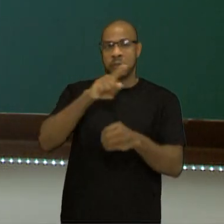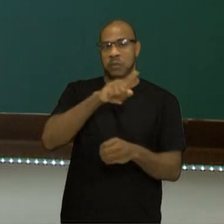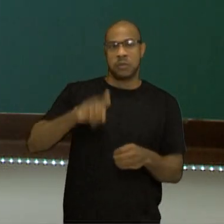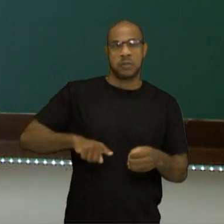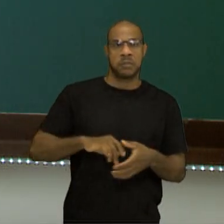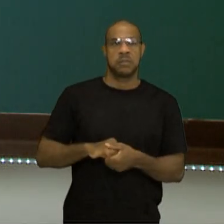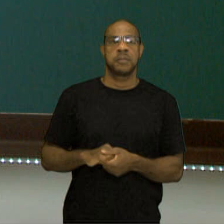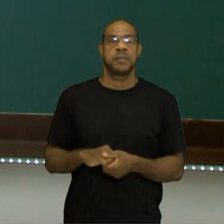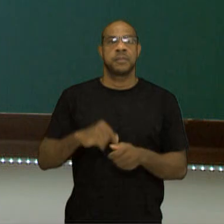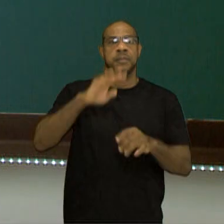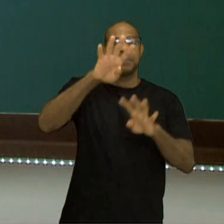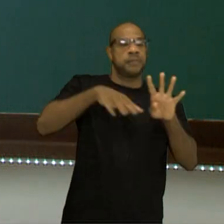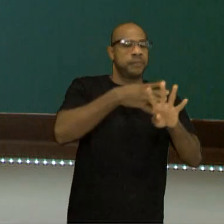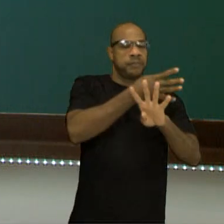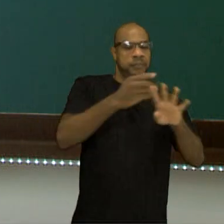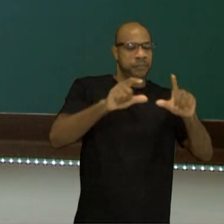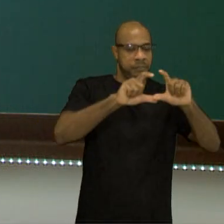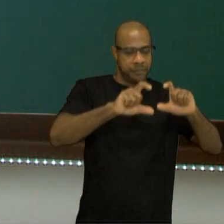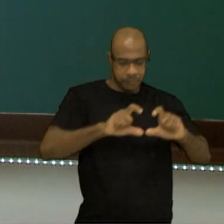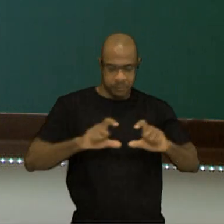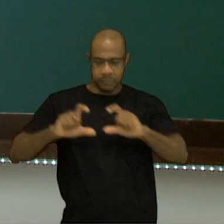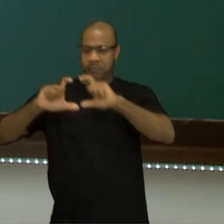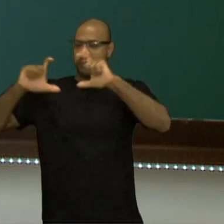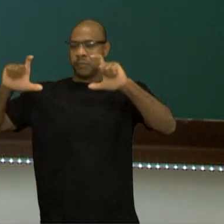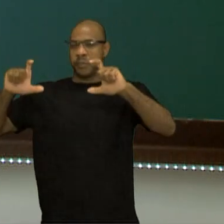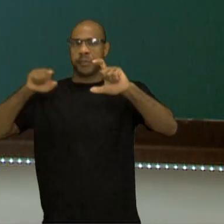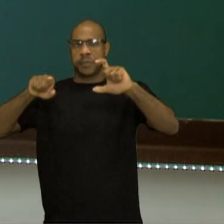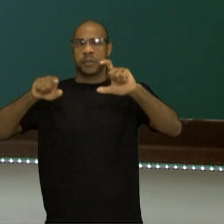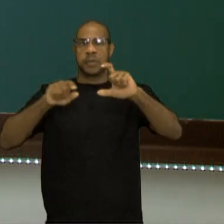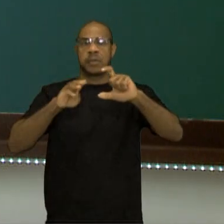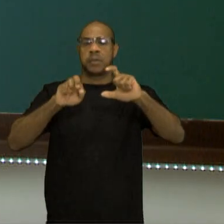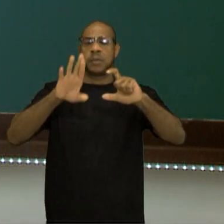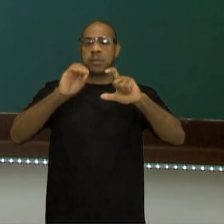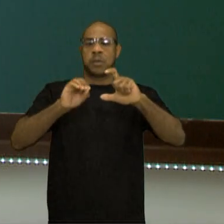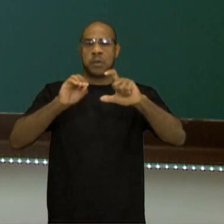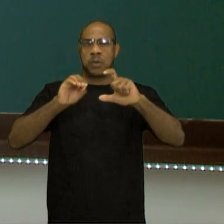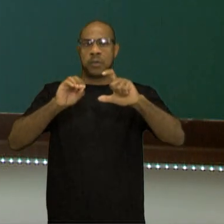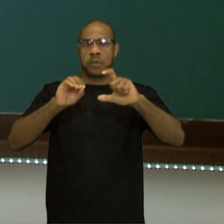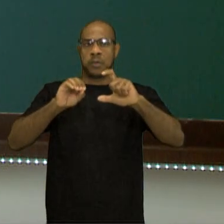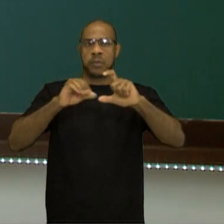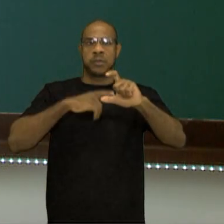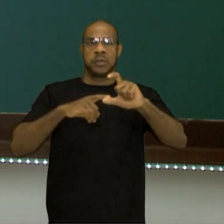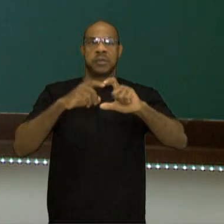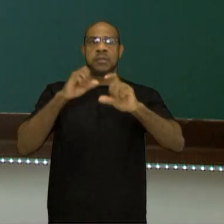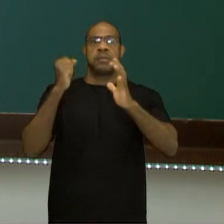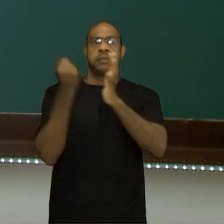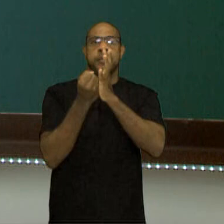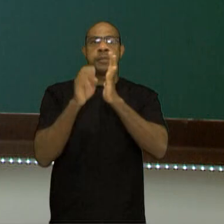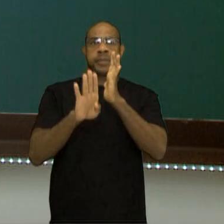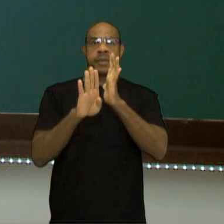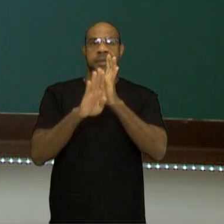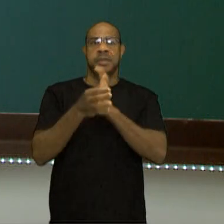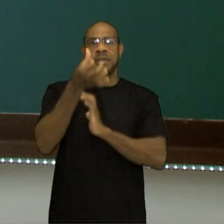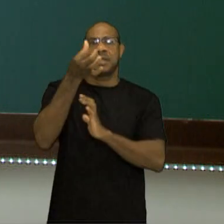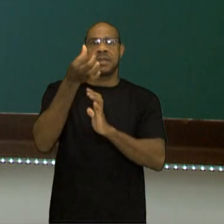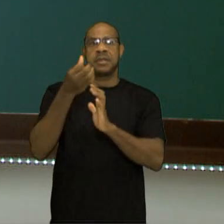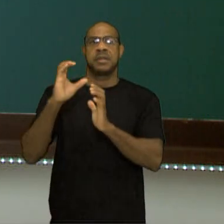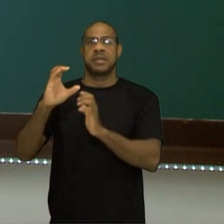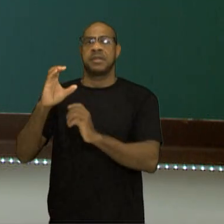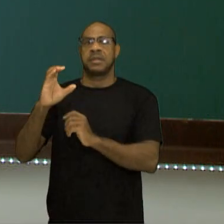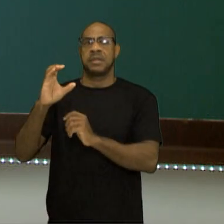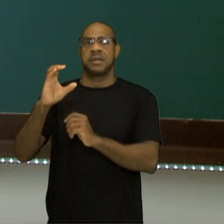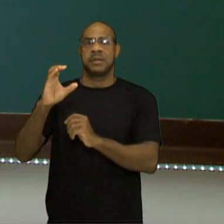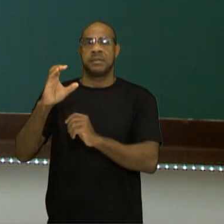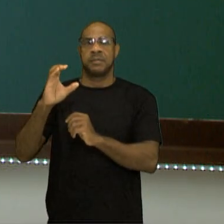esse exemplo. Eu fiz um recorte da tabela periódica. O boro tem Z igual a 5, o carbono 6, o